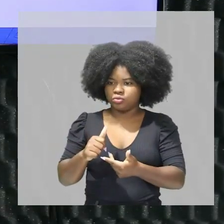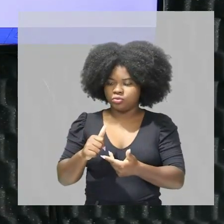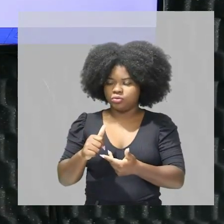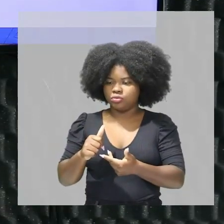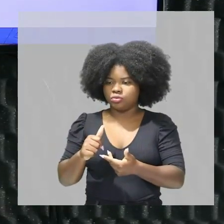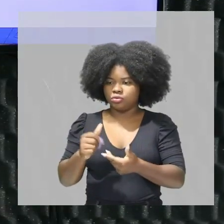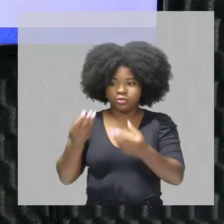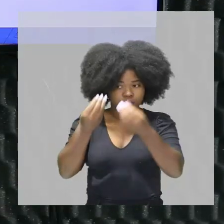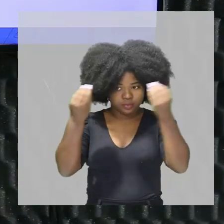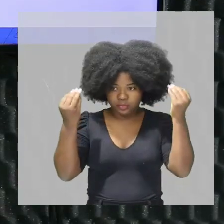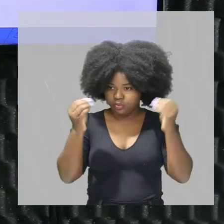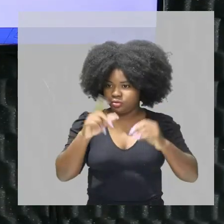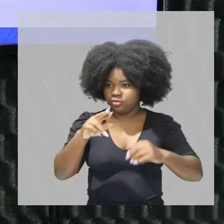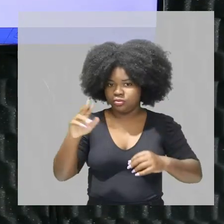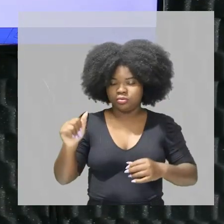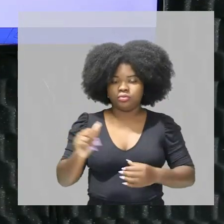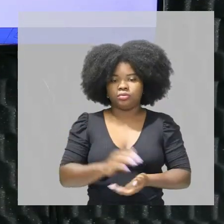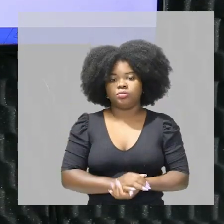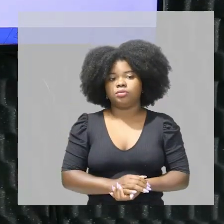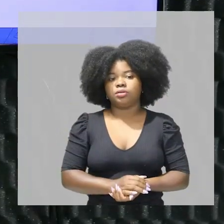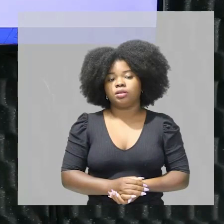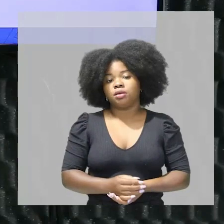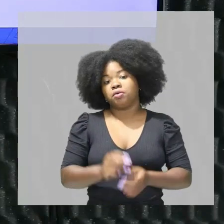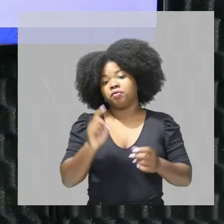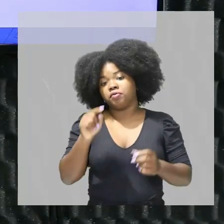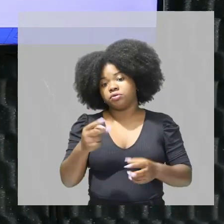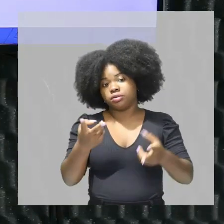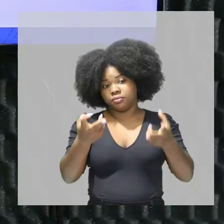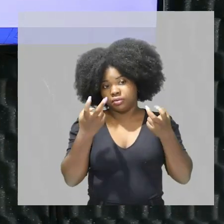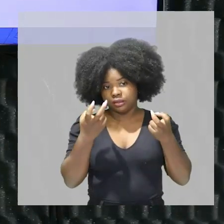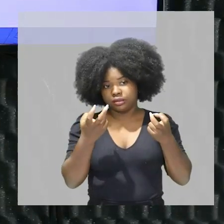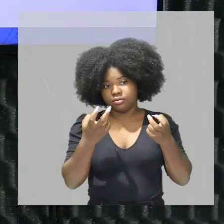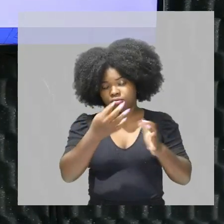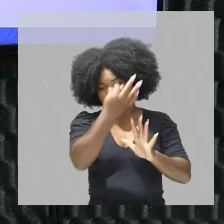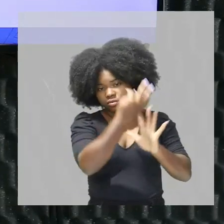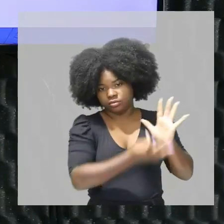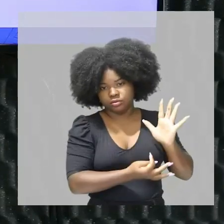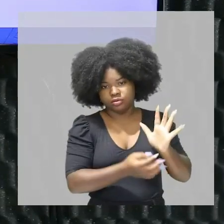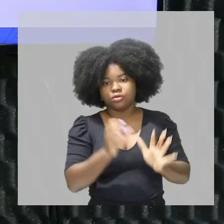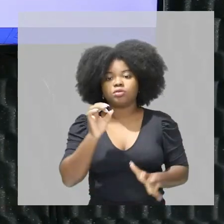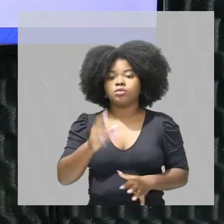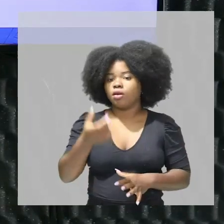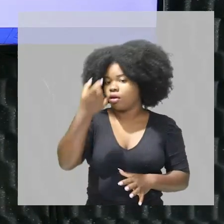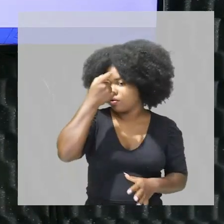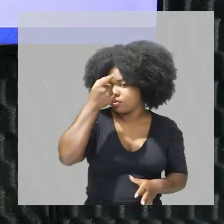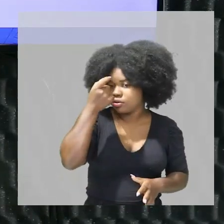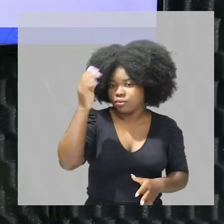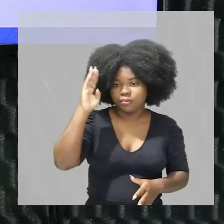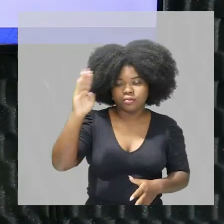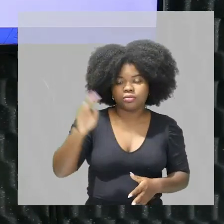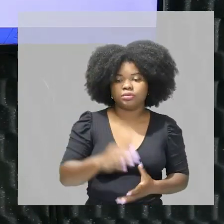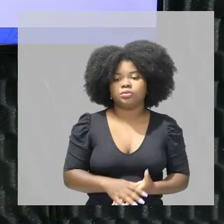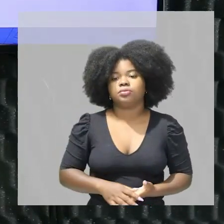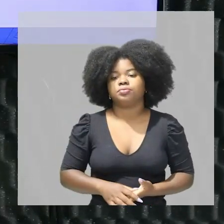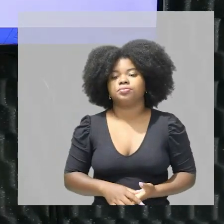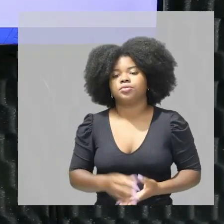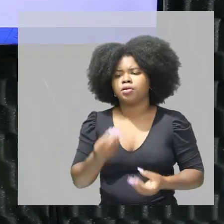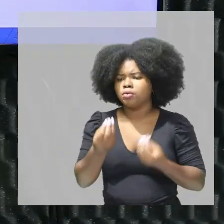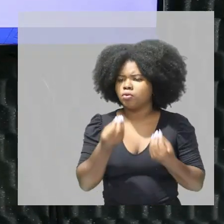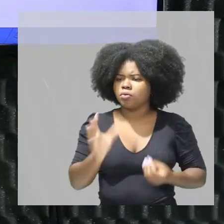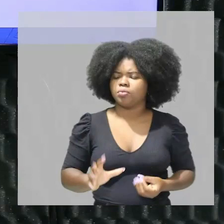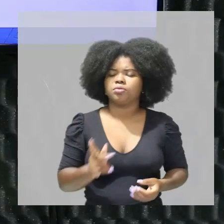que aqui há um processo de apagamento do mundo fica só consciência Como é que chama isso na verdade existe uma tradição